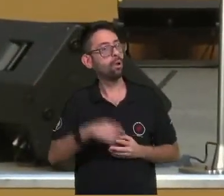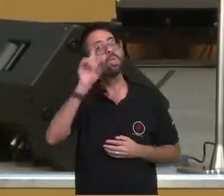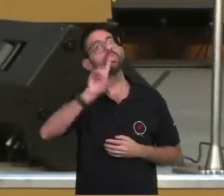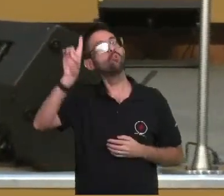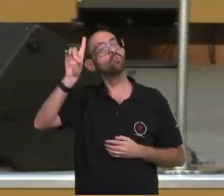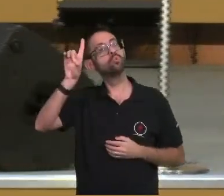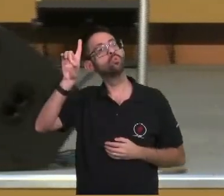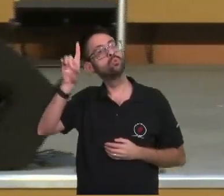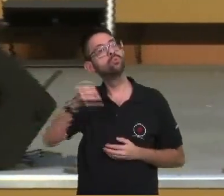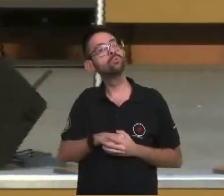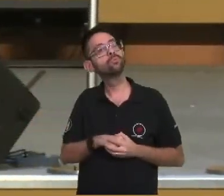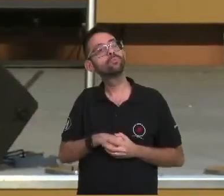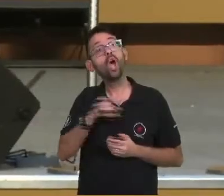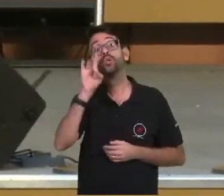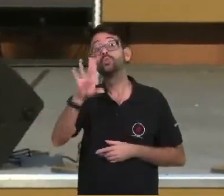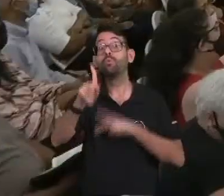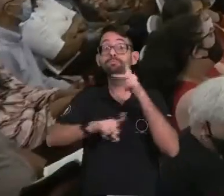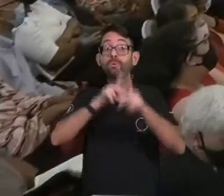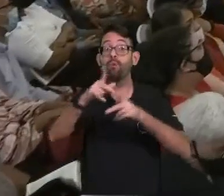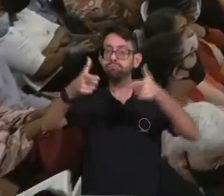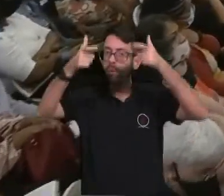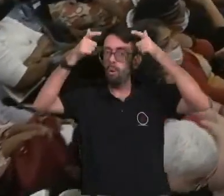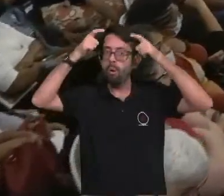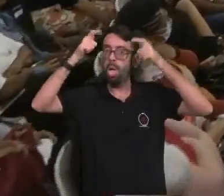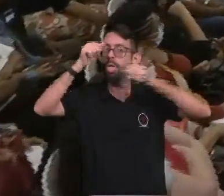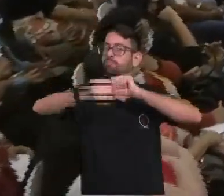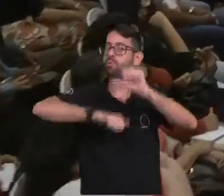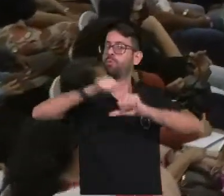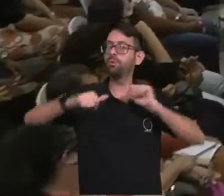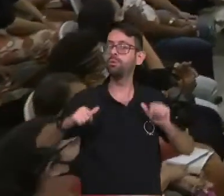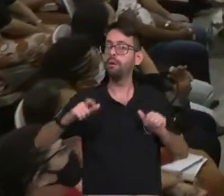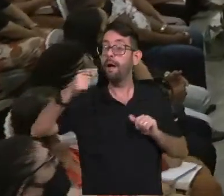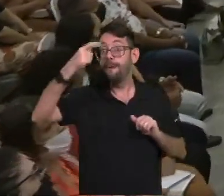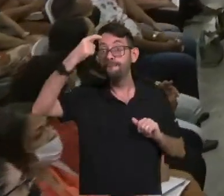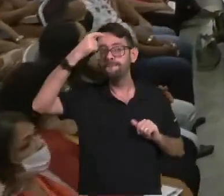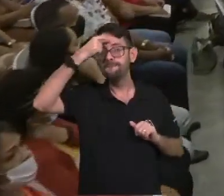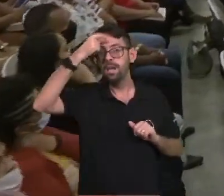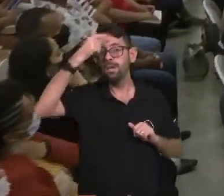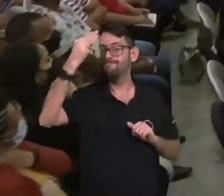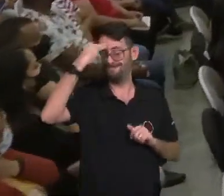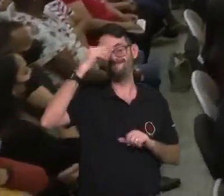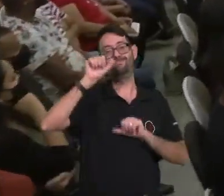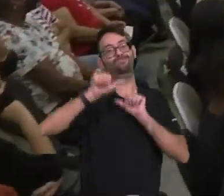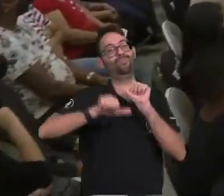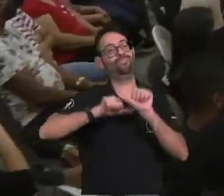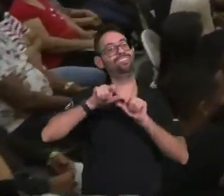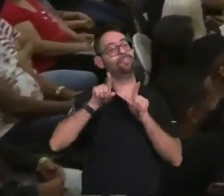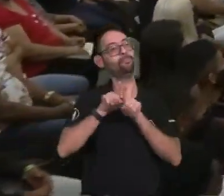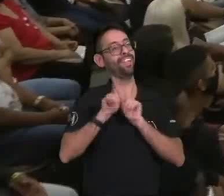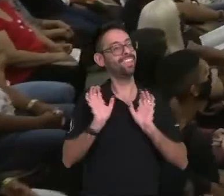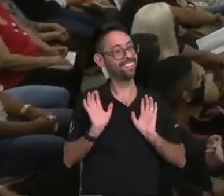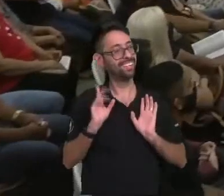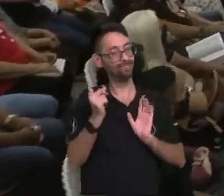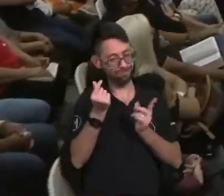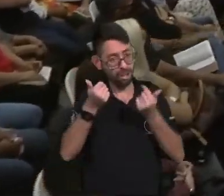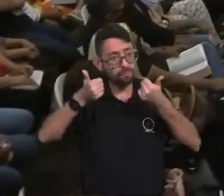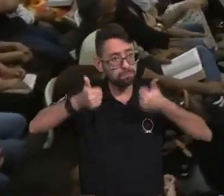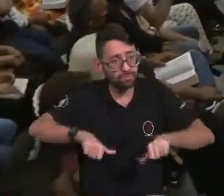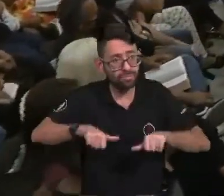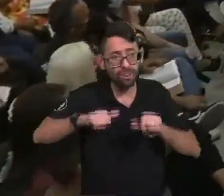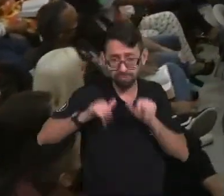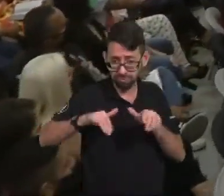Não mudou só o rei, mudou a mente. O cara que está lá agora, ele não tem dinheiro, ele não tem exército, ele não tem espada, mas